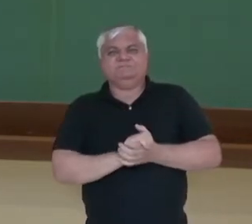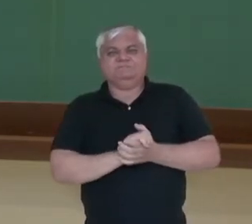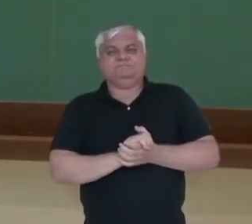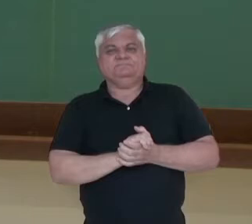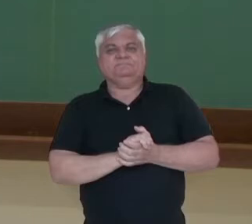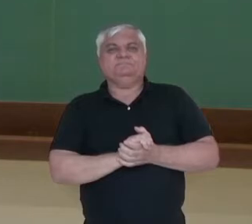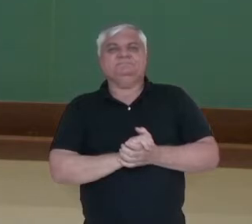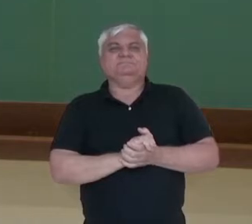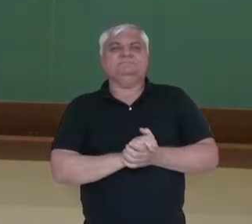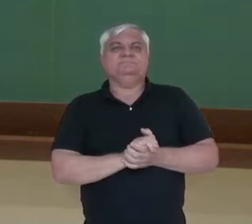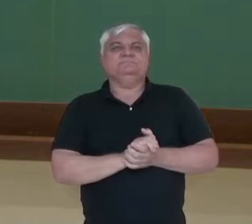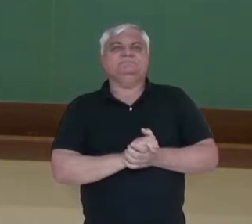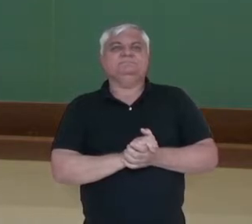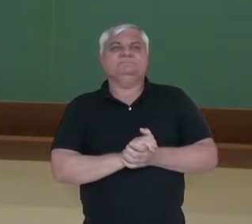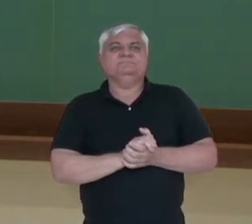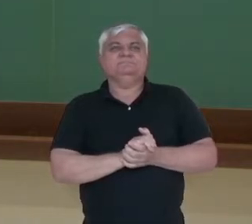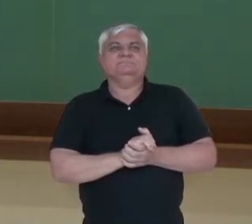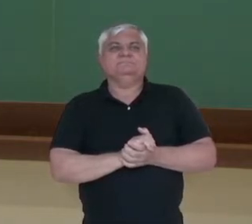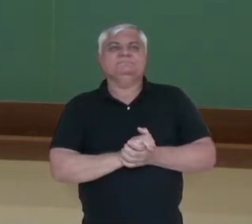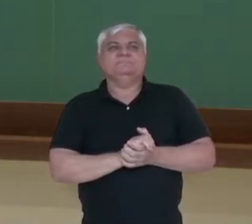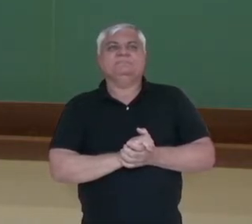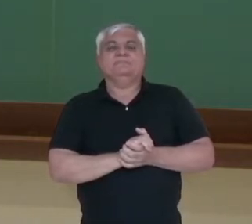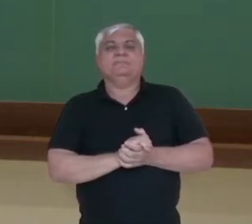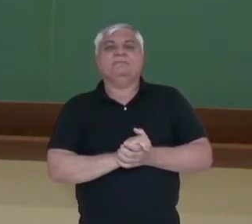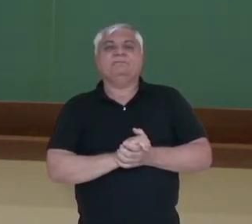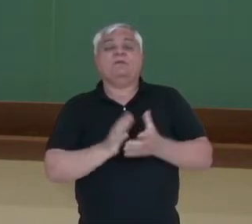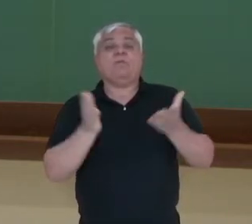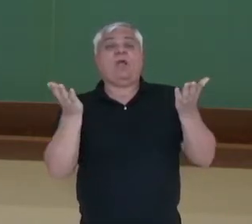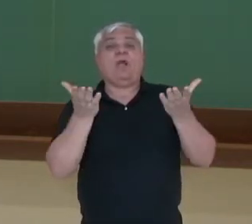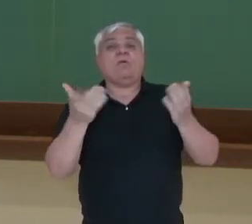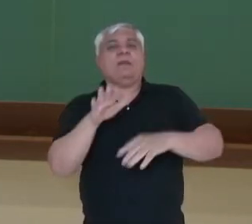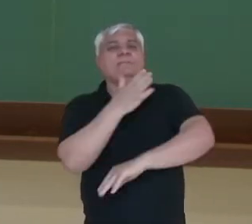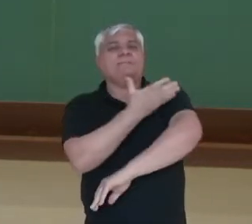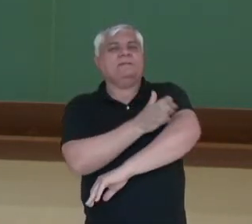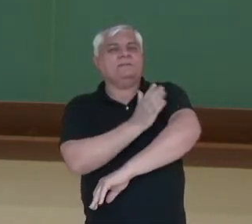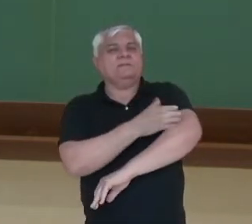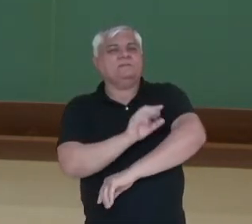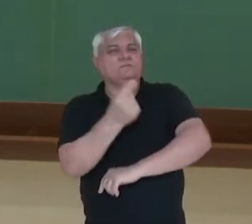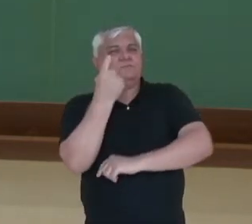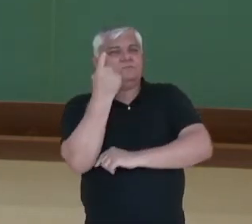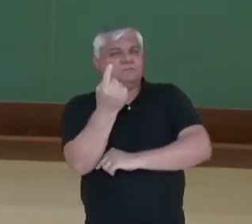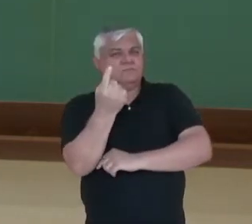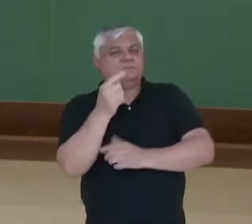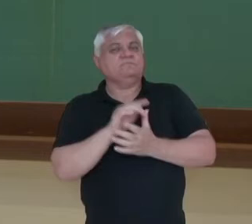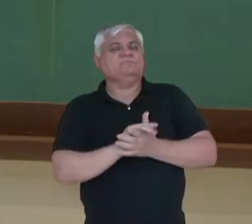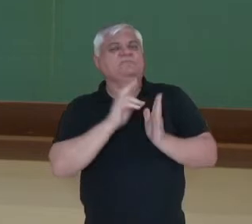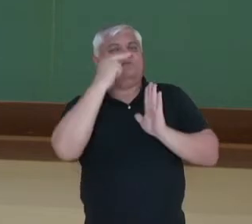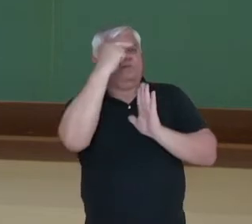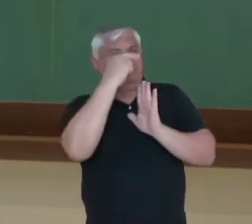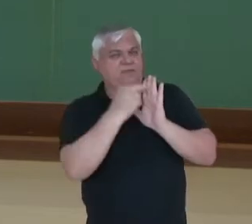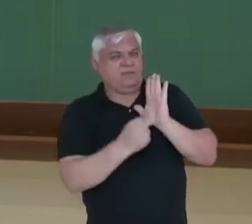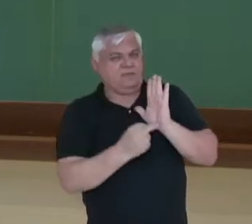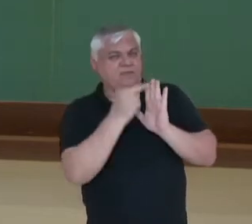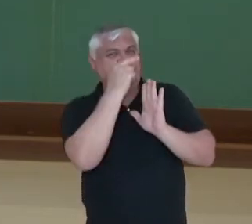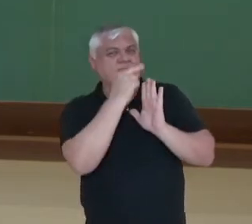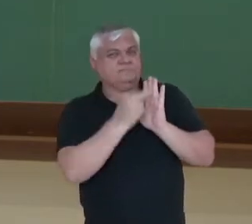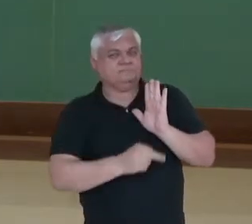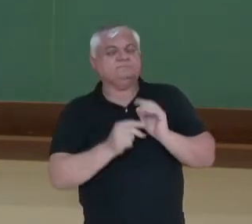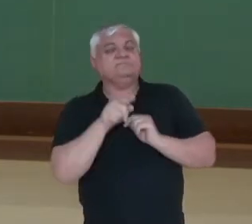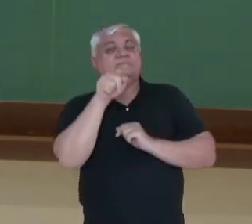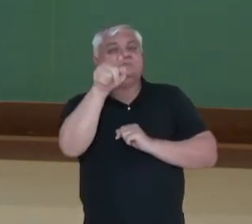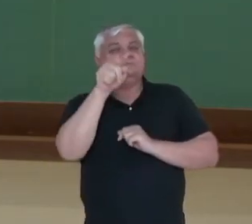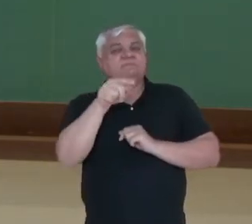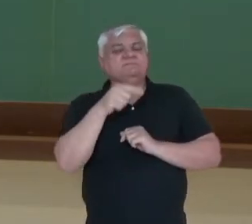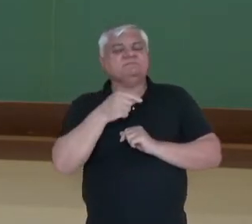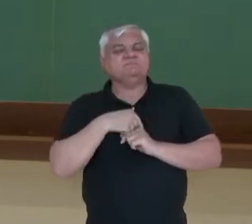vamos lá. Sendo assim, eu vou aplicar um praticando 1, tá? Vou ler aqui para vocês e eu quero que